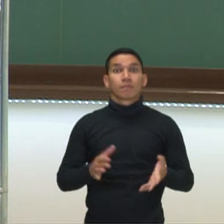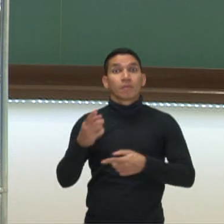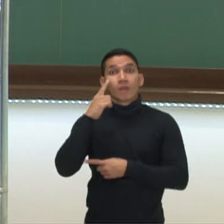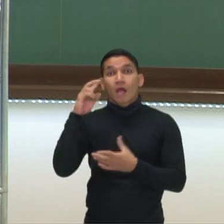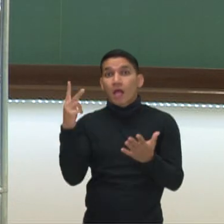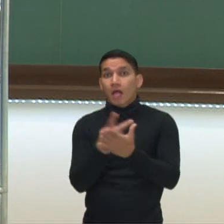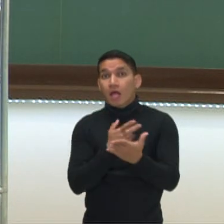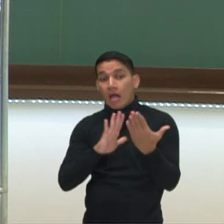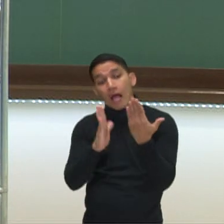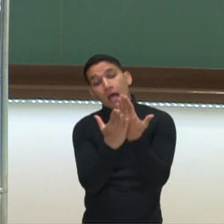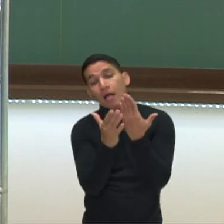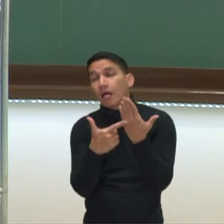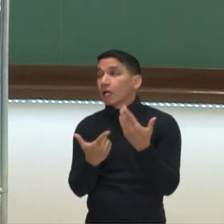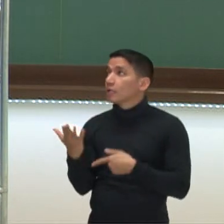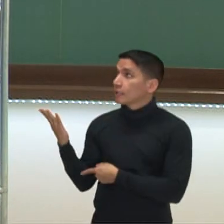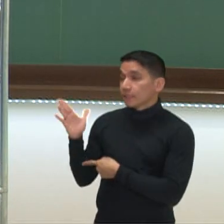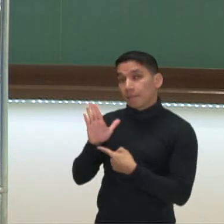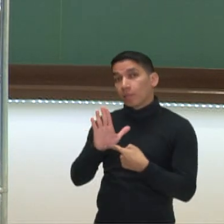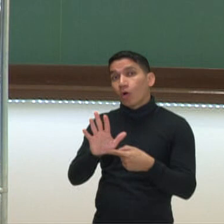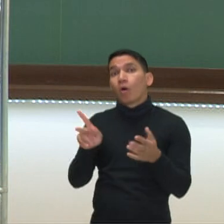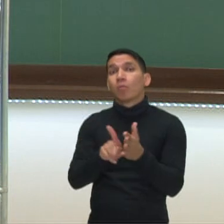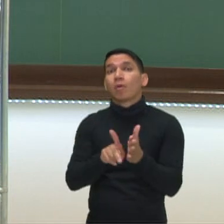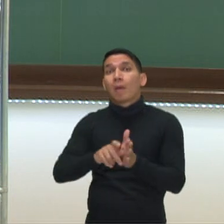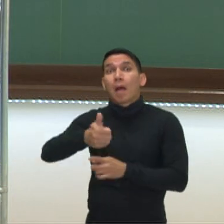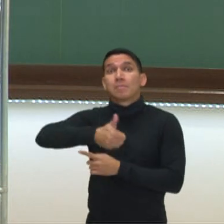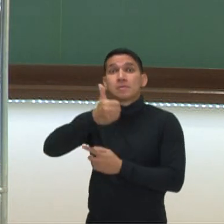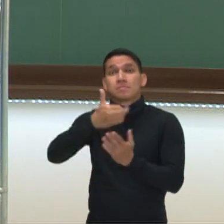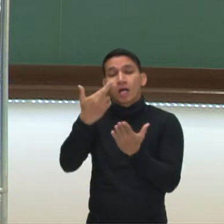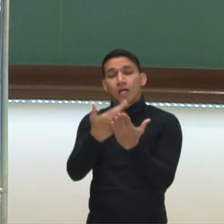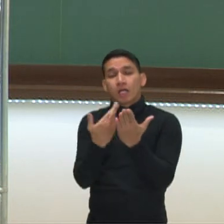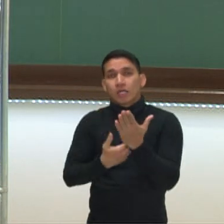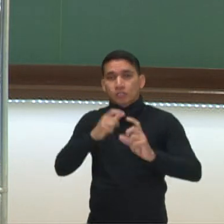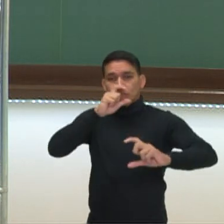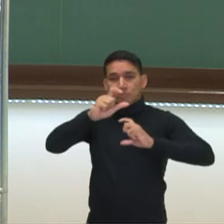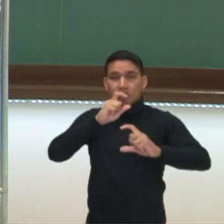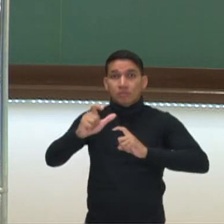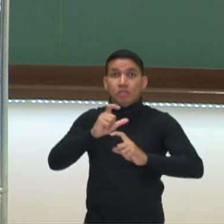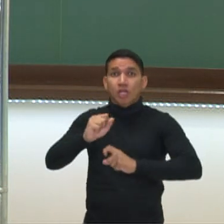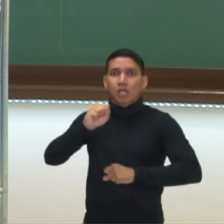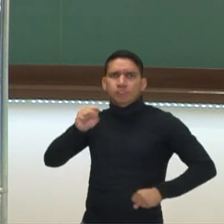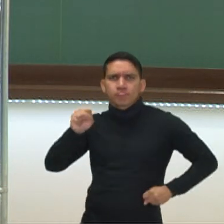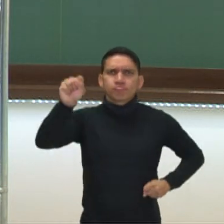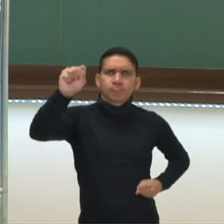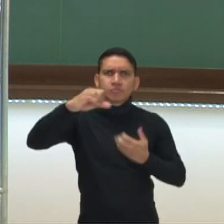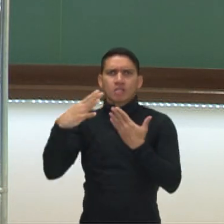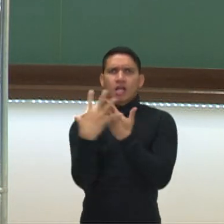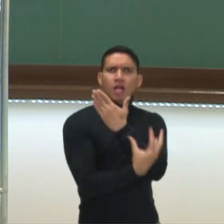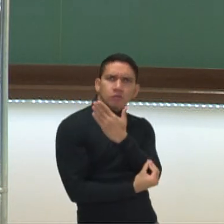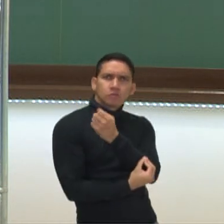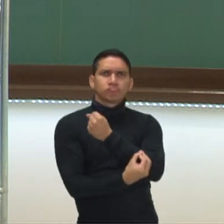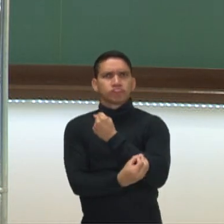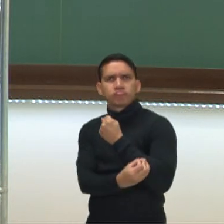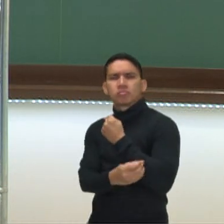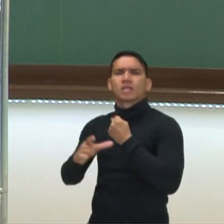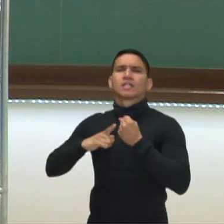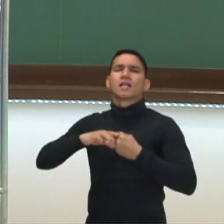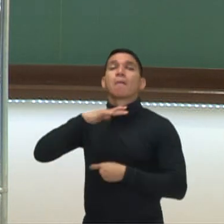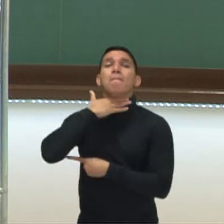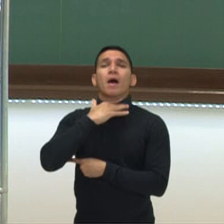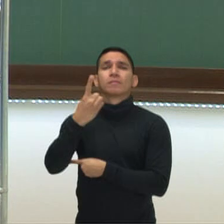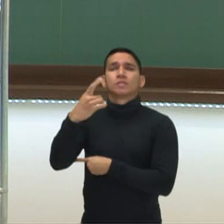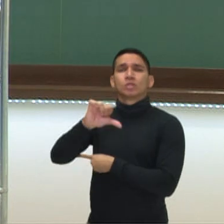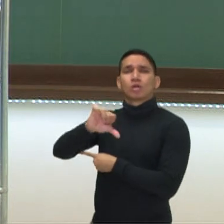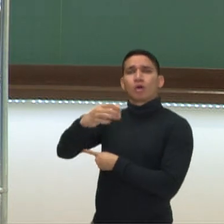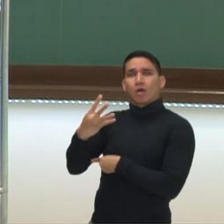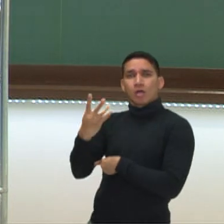A capa em questão é da edição número 1 do gibi do Capitão América, de março de 1941.